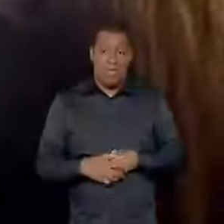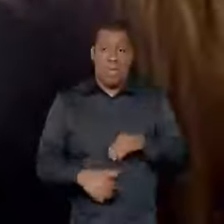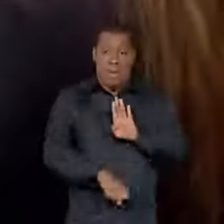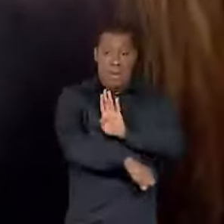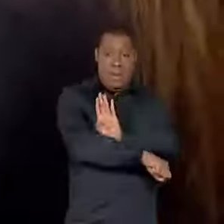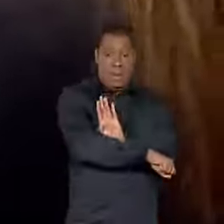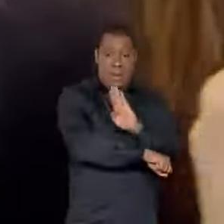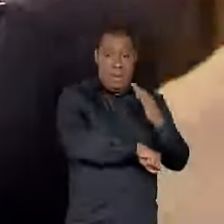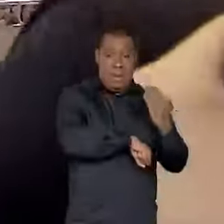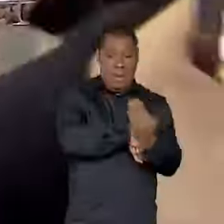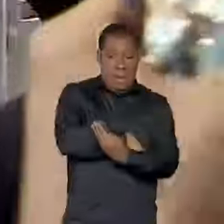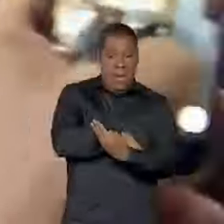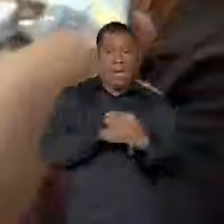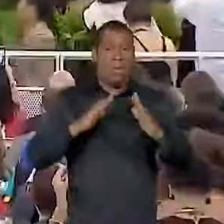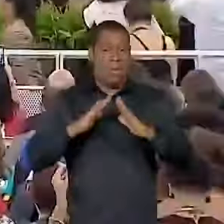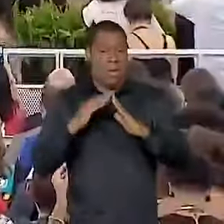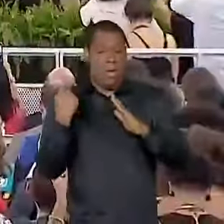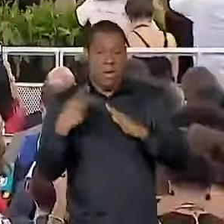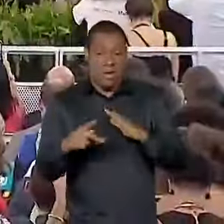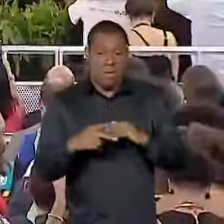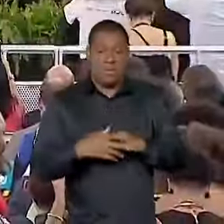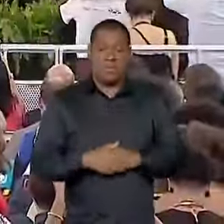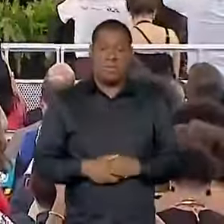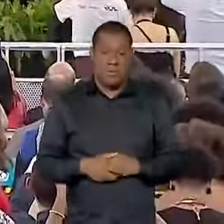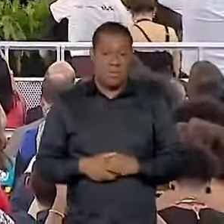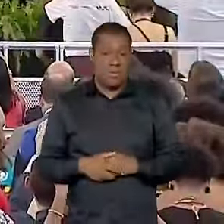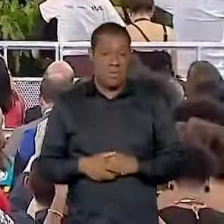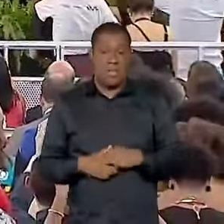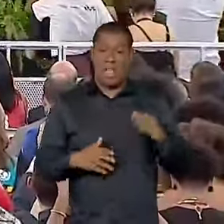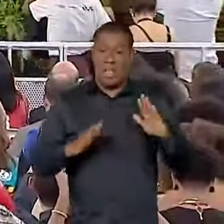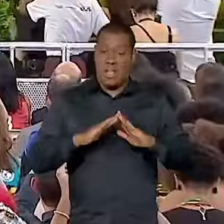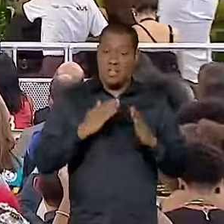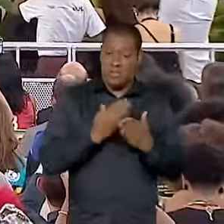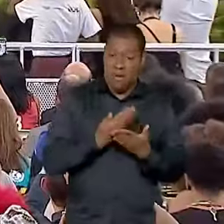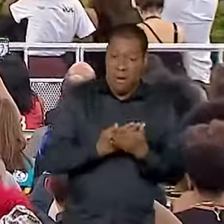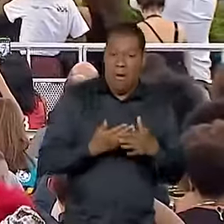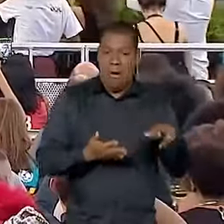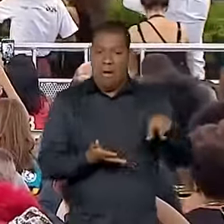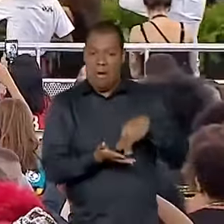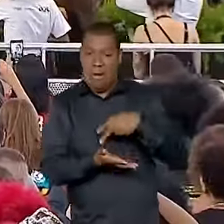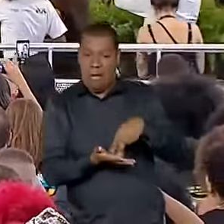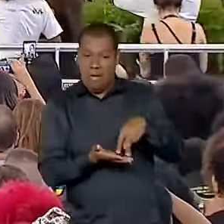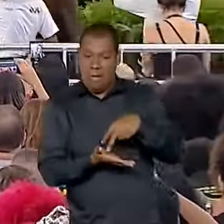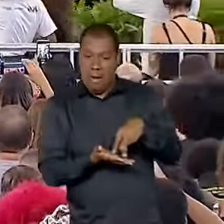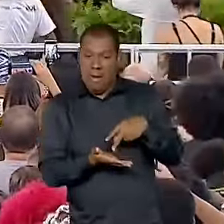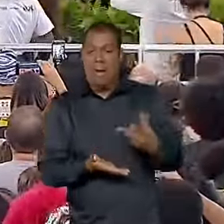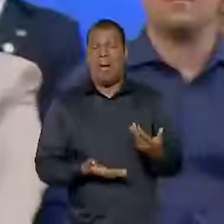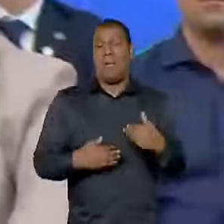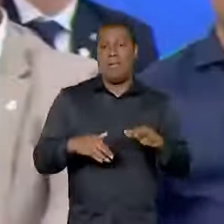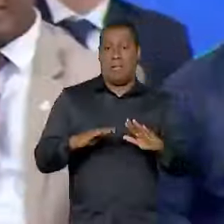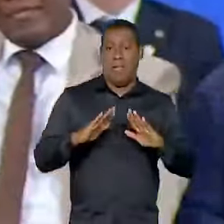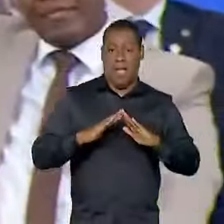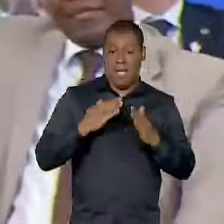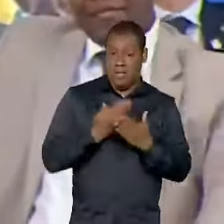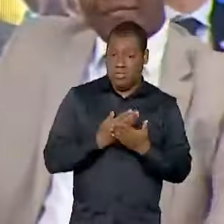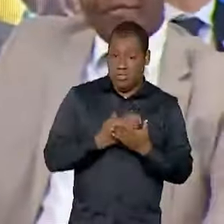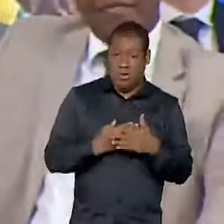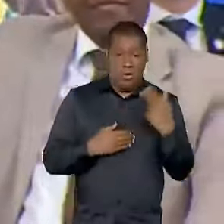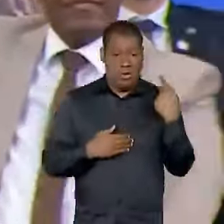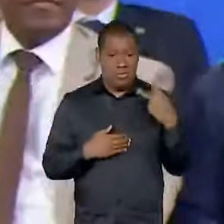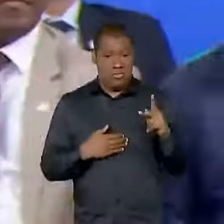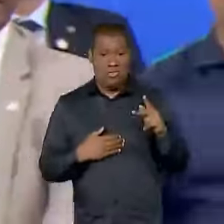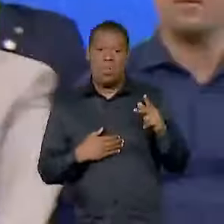vocês moram, no lugar que vocês dançam, na escola que vocês estudam, no lugar que vocês